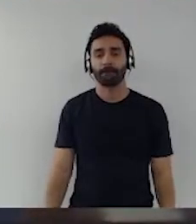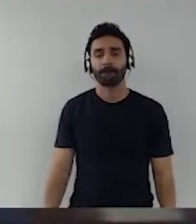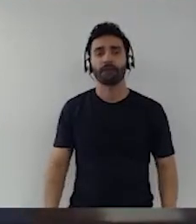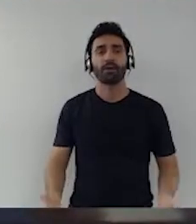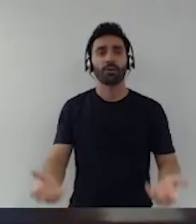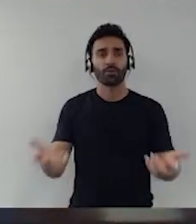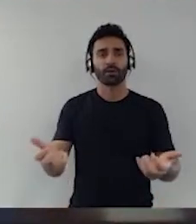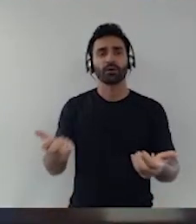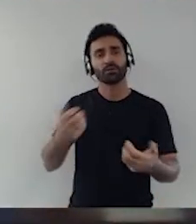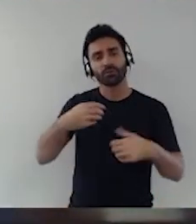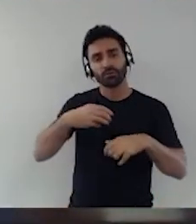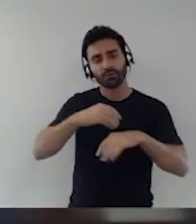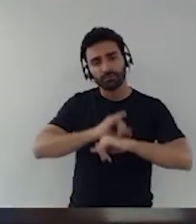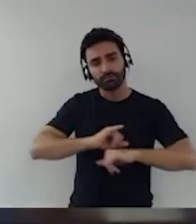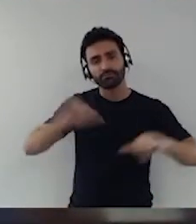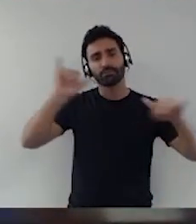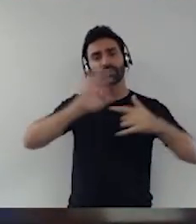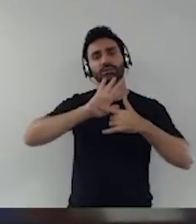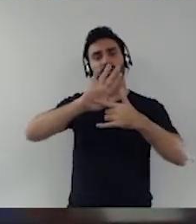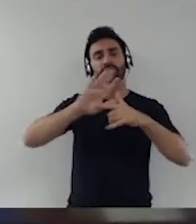o tema da